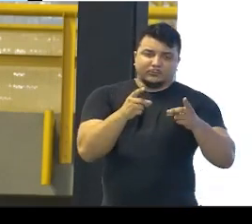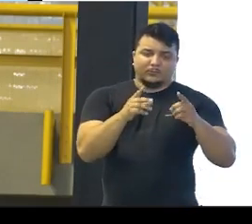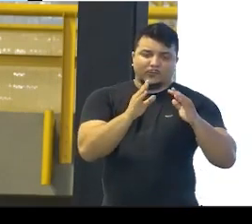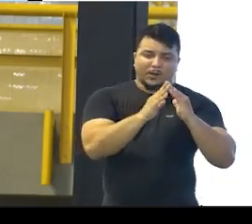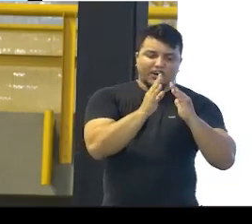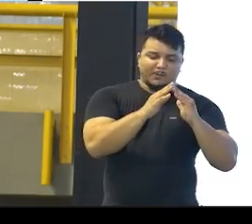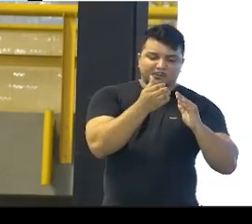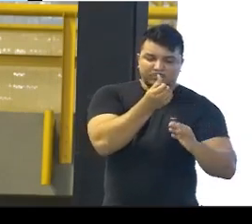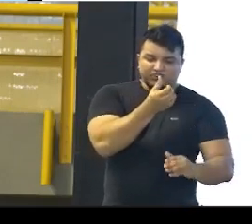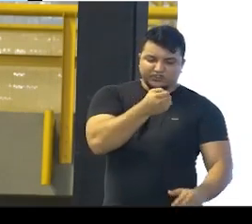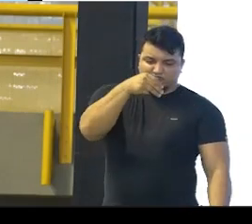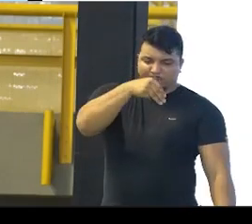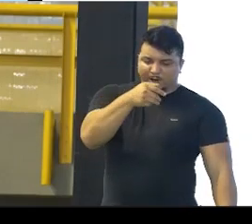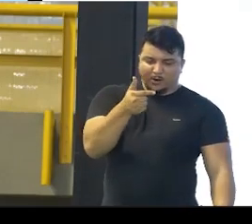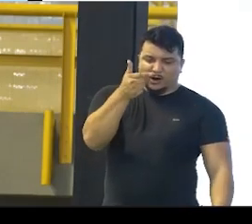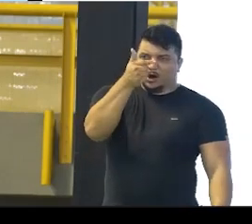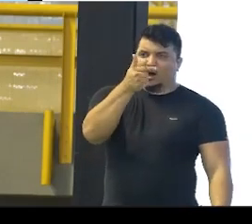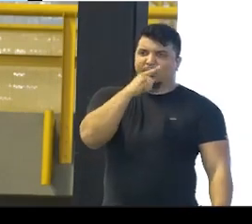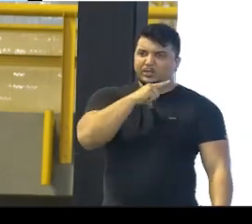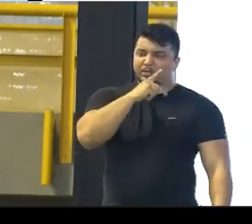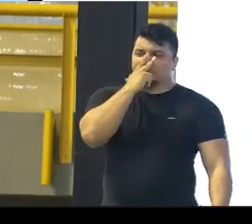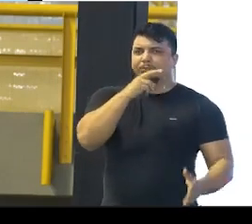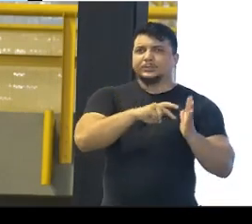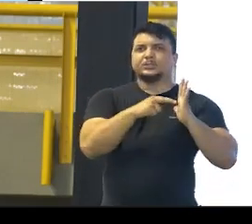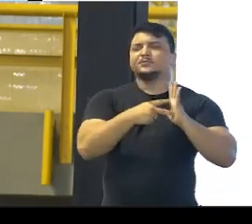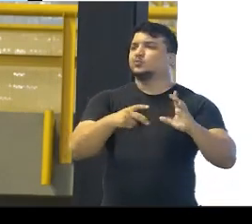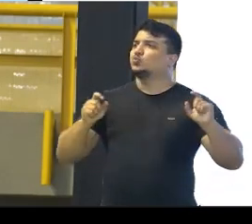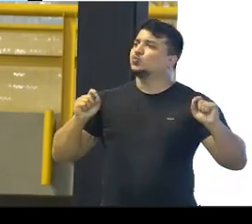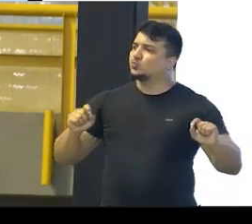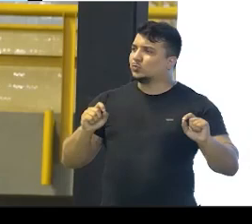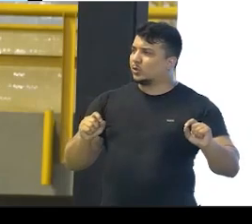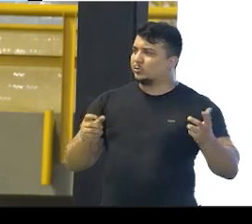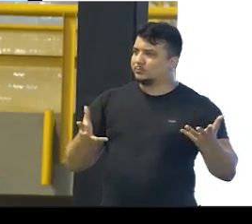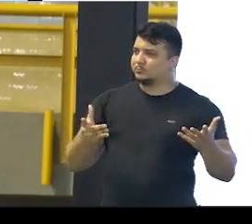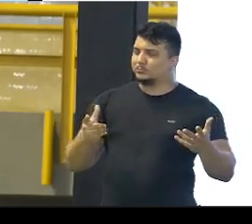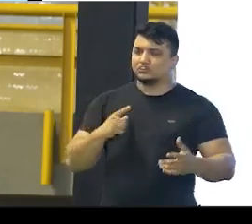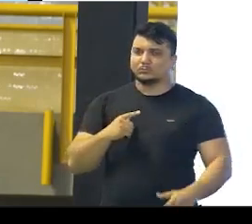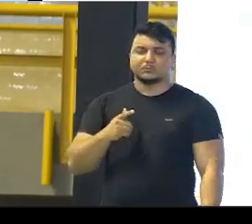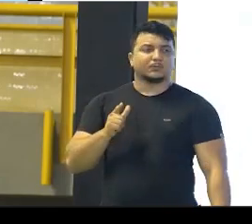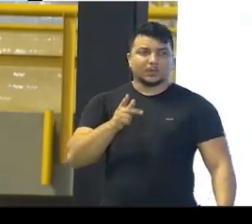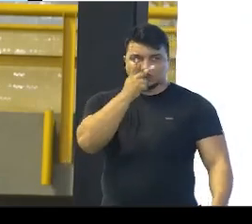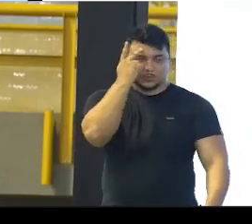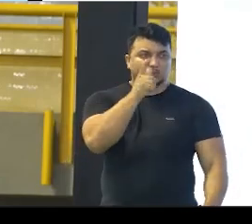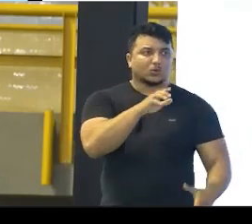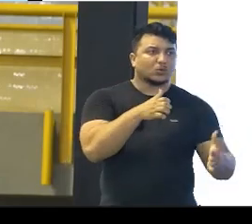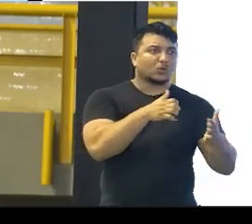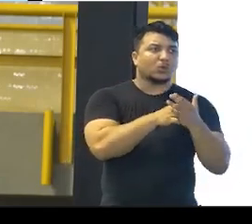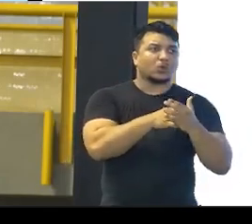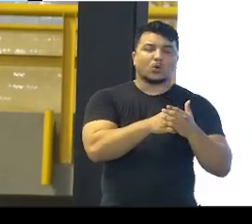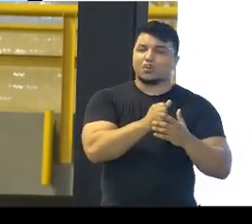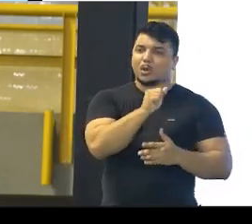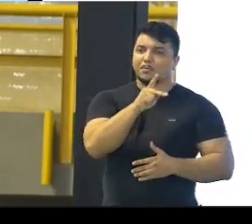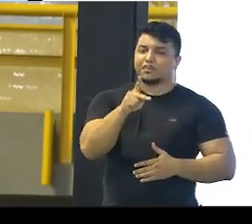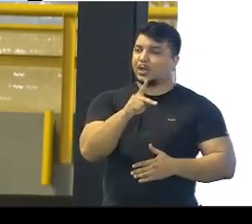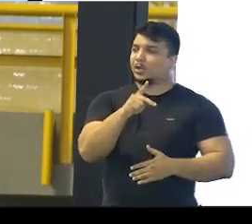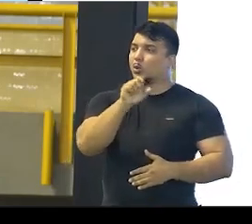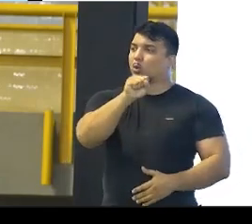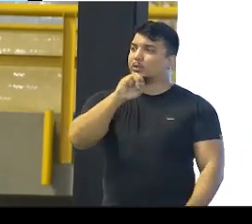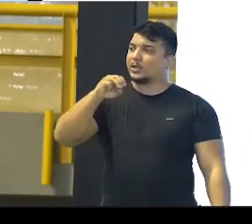chance muito grande de estar na tua prova. E eu vou dar umas dicas bem legais aqui sobre área. Olha